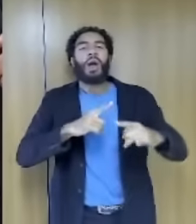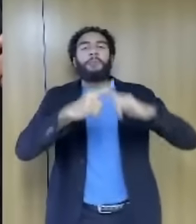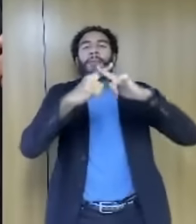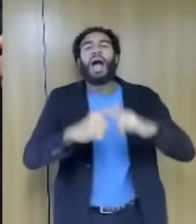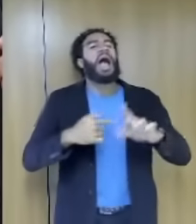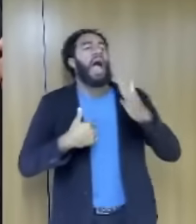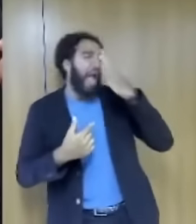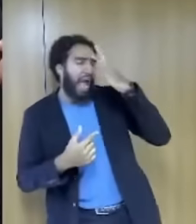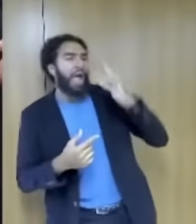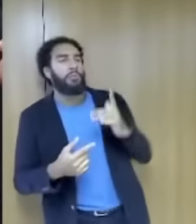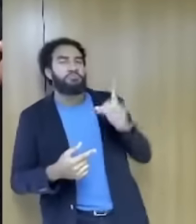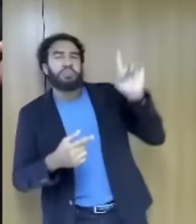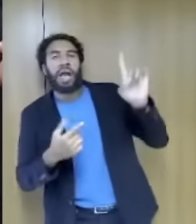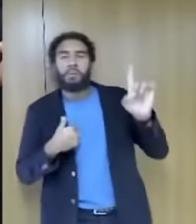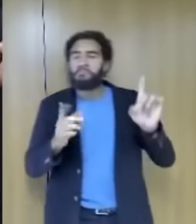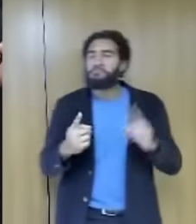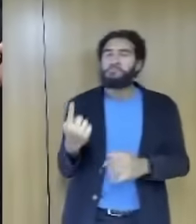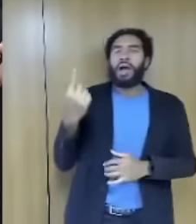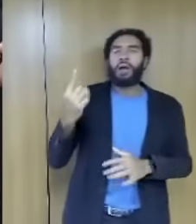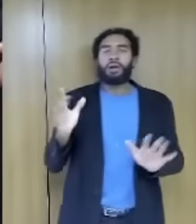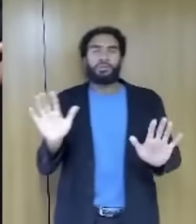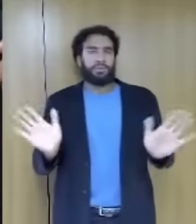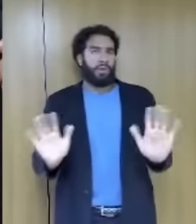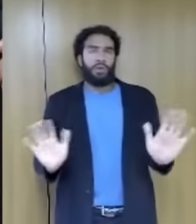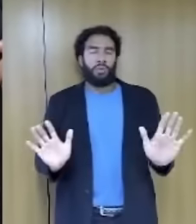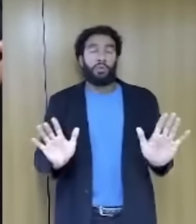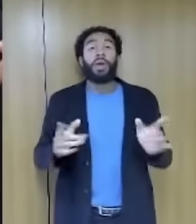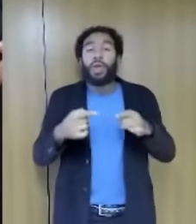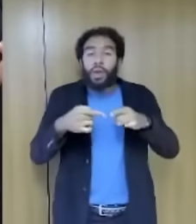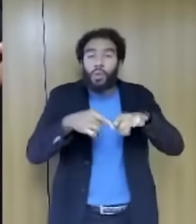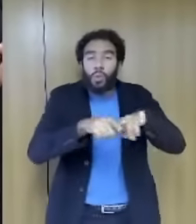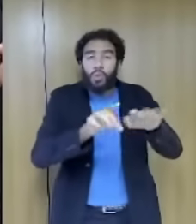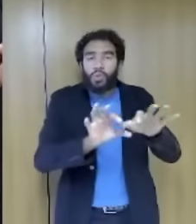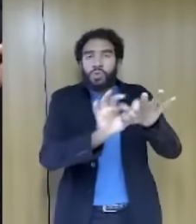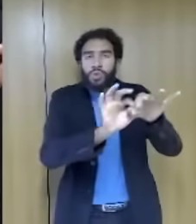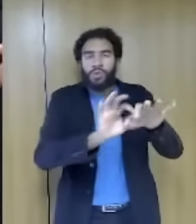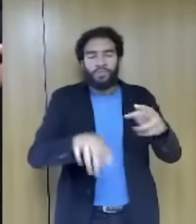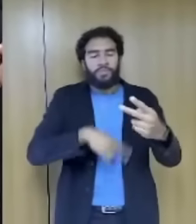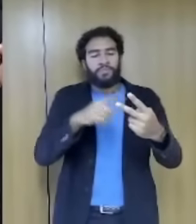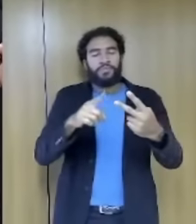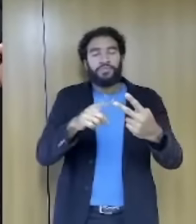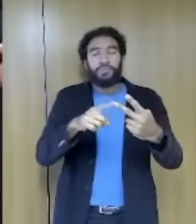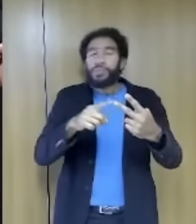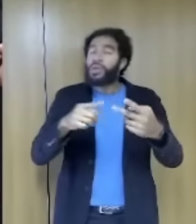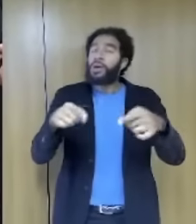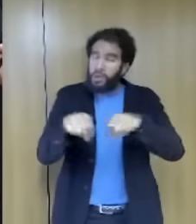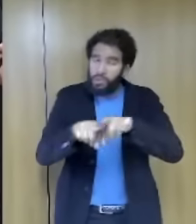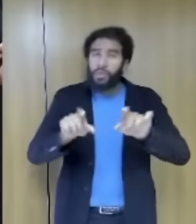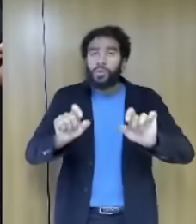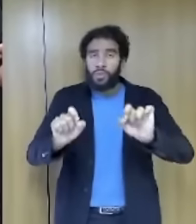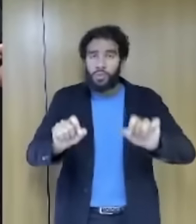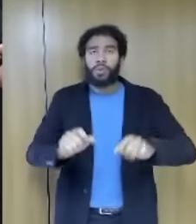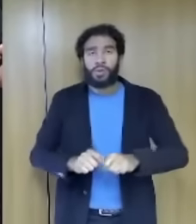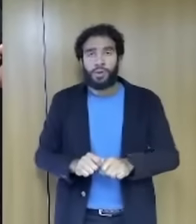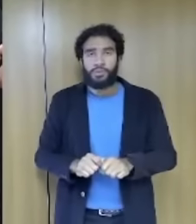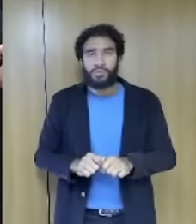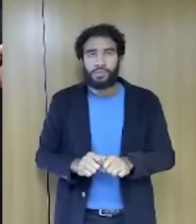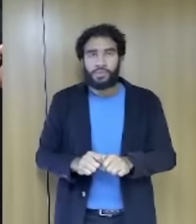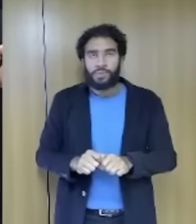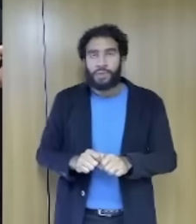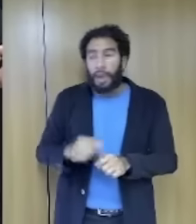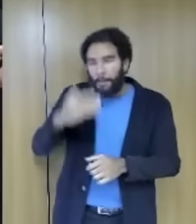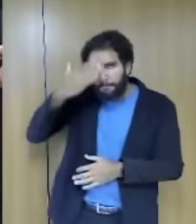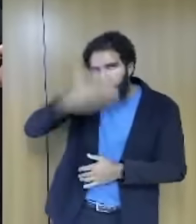uma união. Então, esse elemento é decisivo. E o segundo foi que, com a colheita de novas